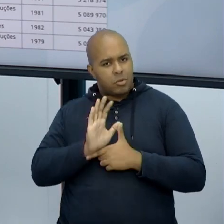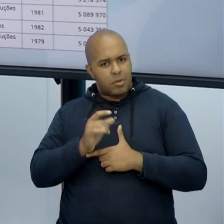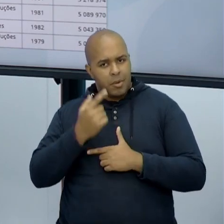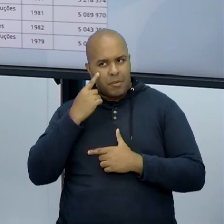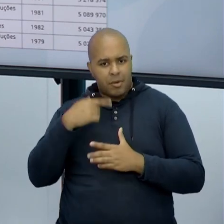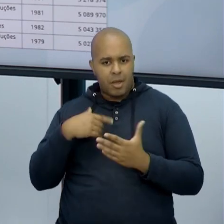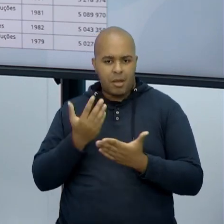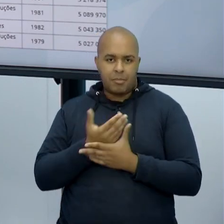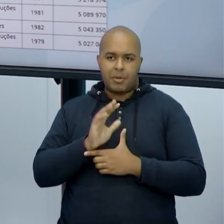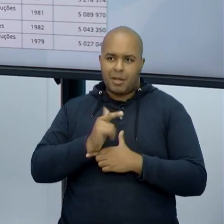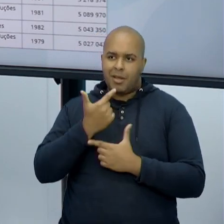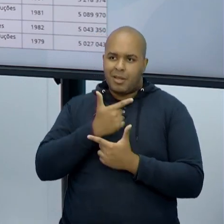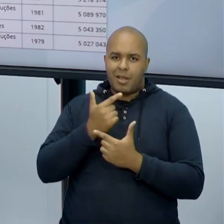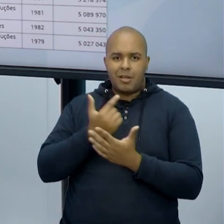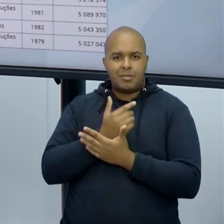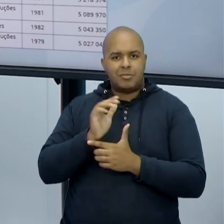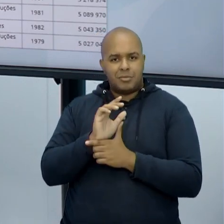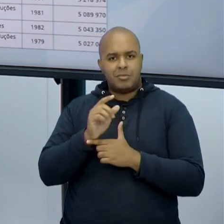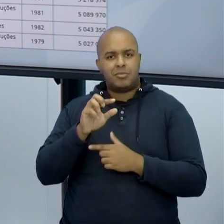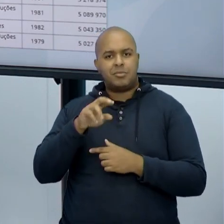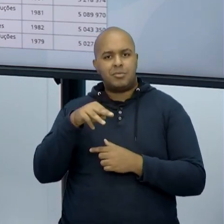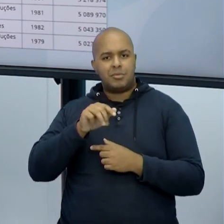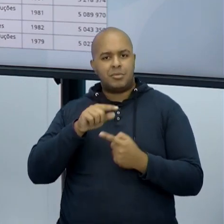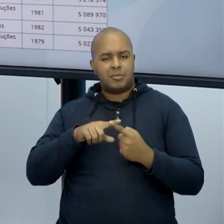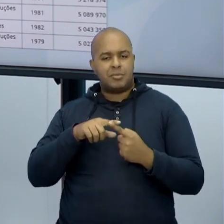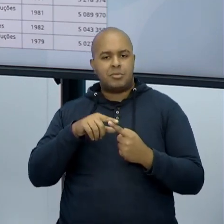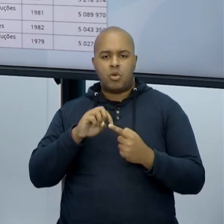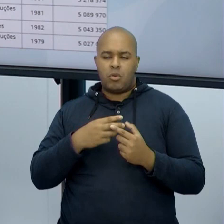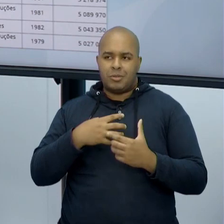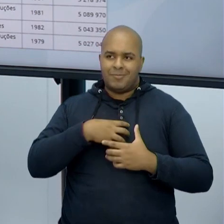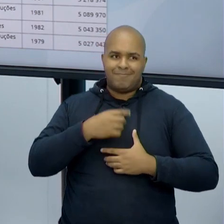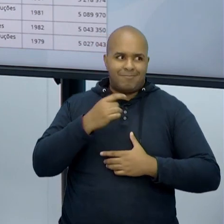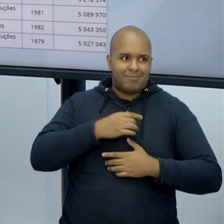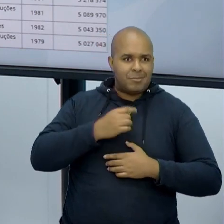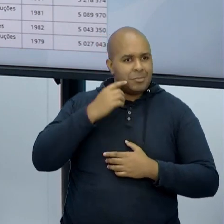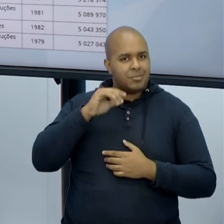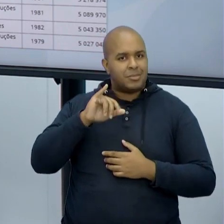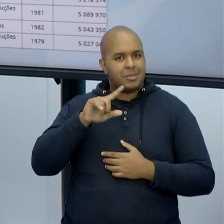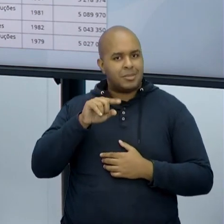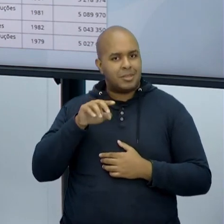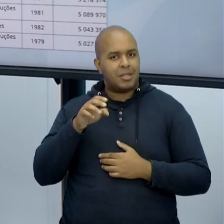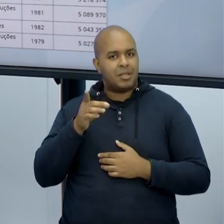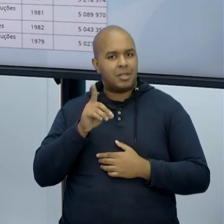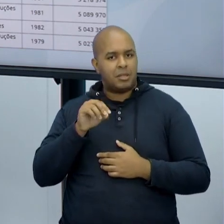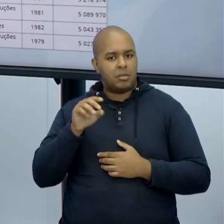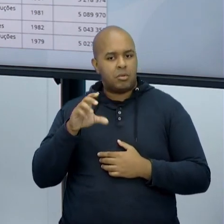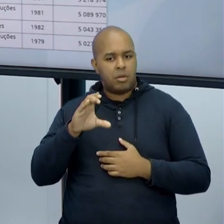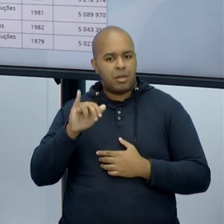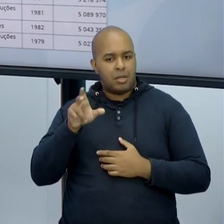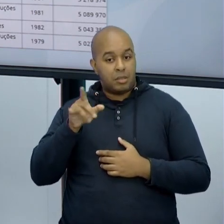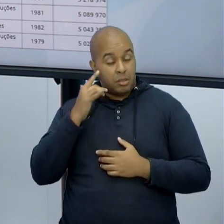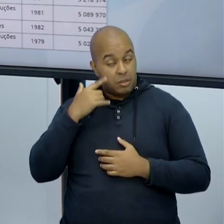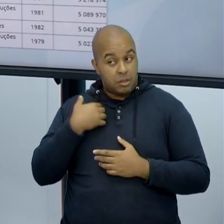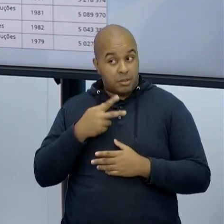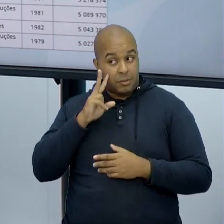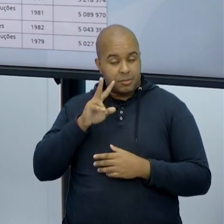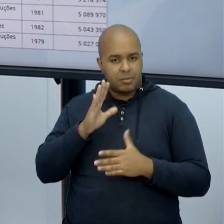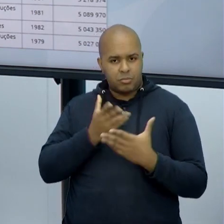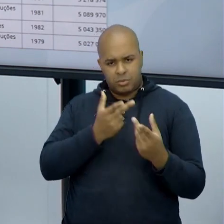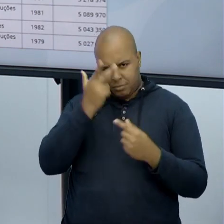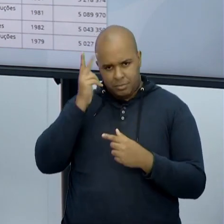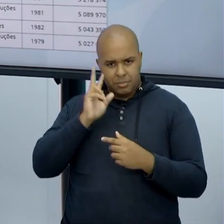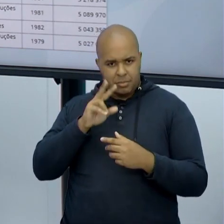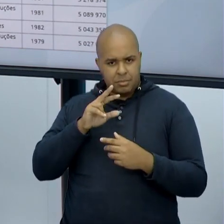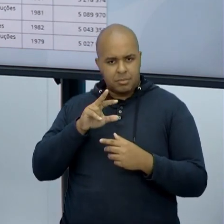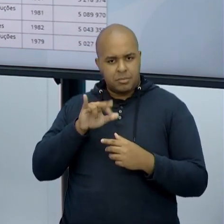assistir, dar risada com o Mazzaropi, dar risada com os Trapalhões ou sentir medo junto com o Zé do Caixão. Aliás, Zé do Caixão é assistido,